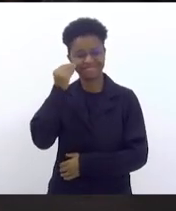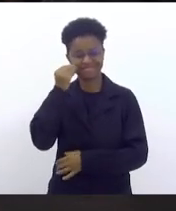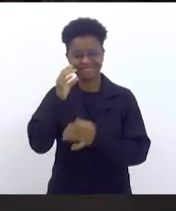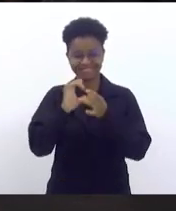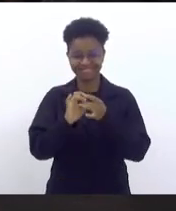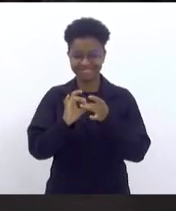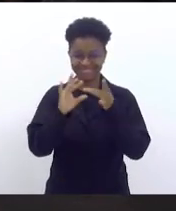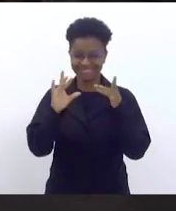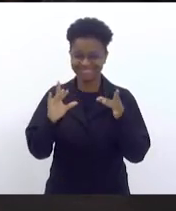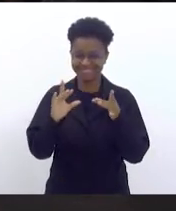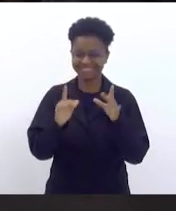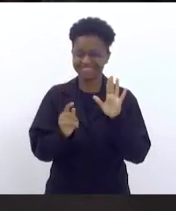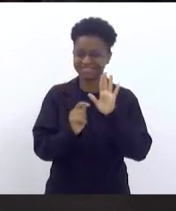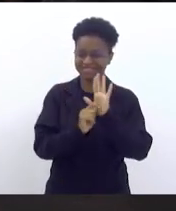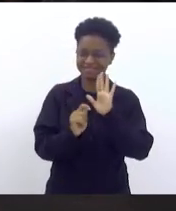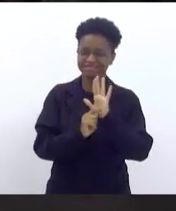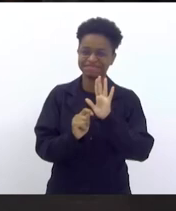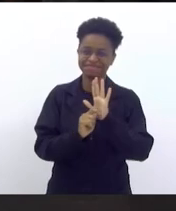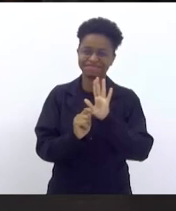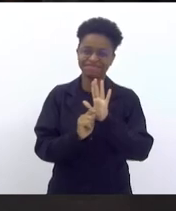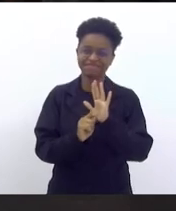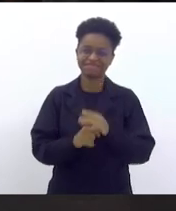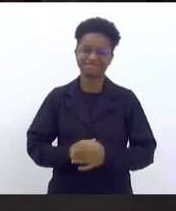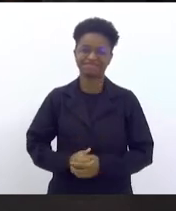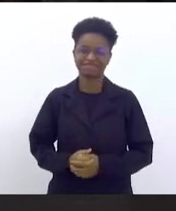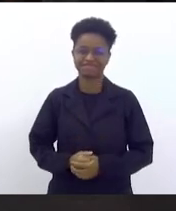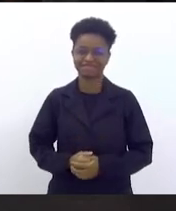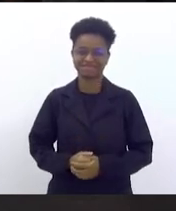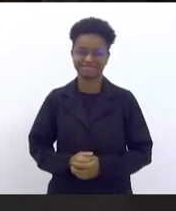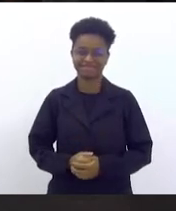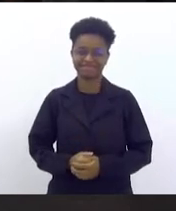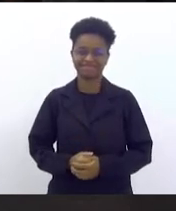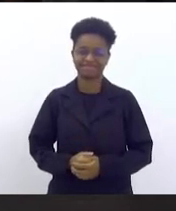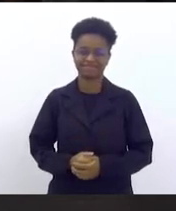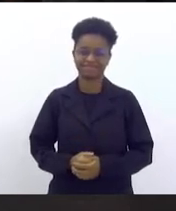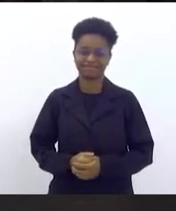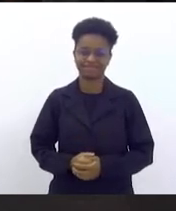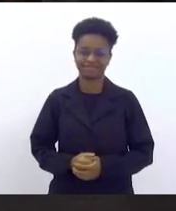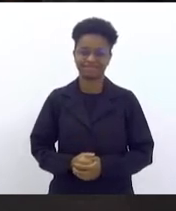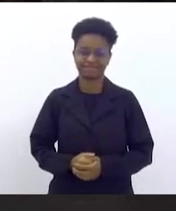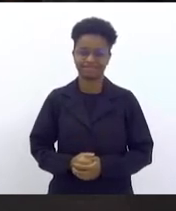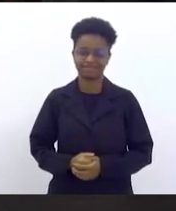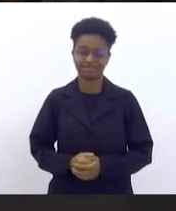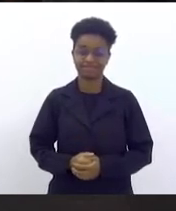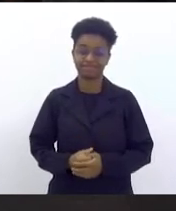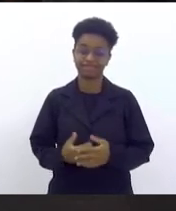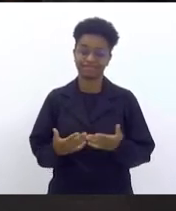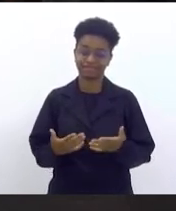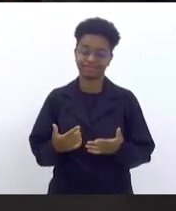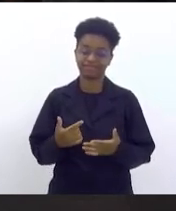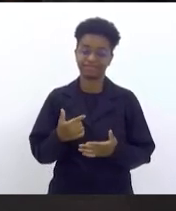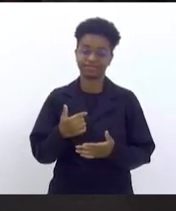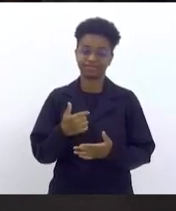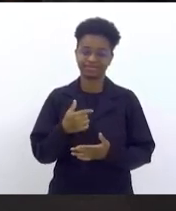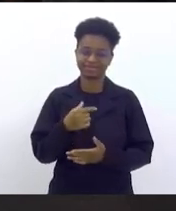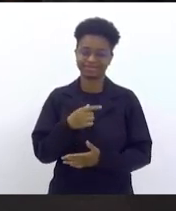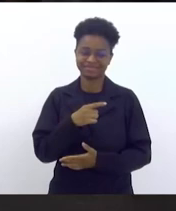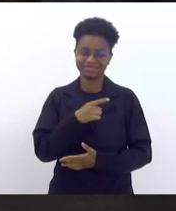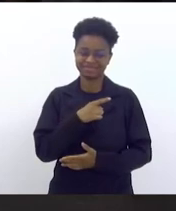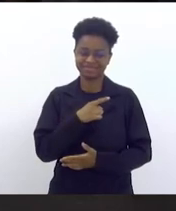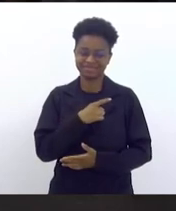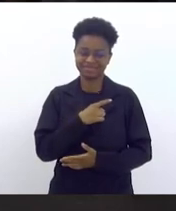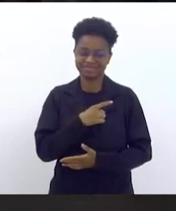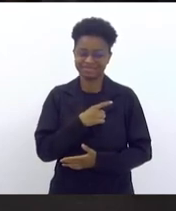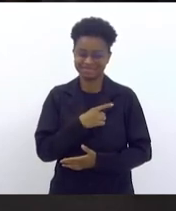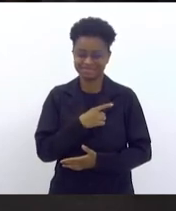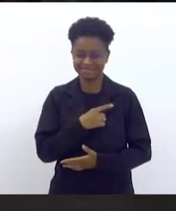as drogas e eu tive desse prazer desprazer de um dia ter